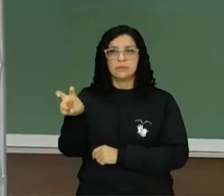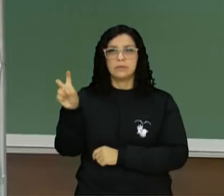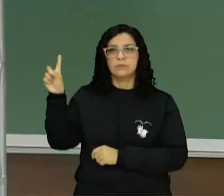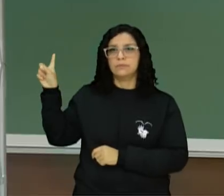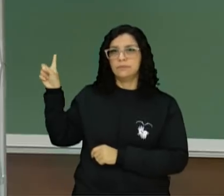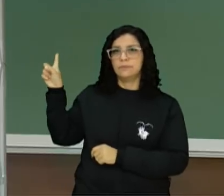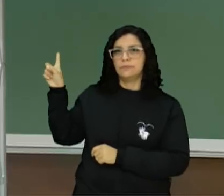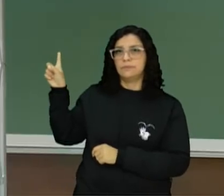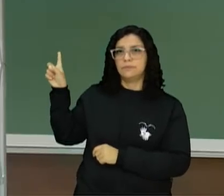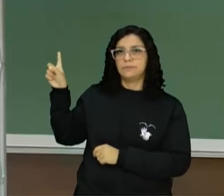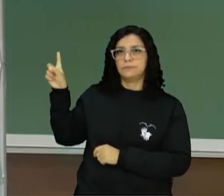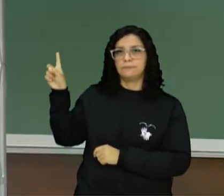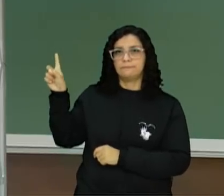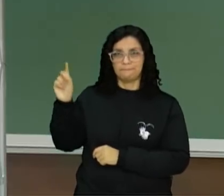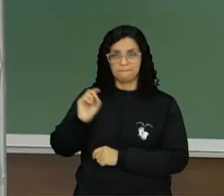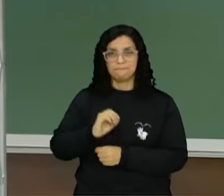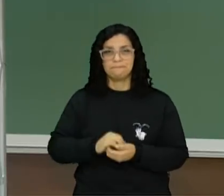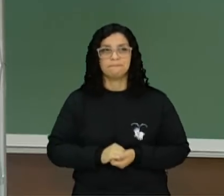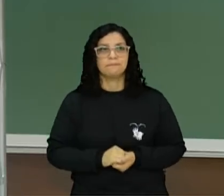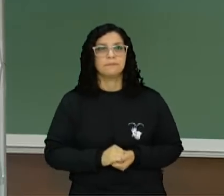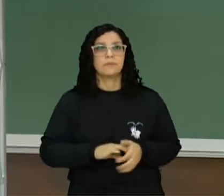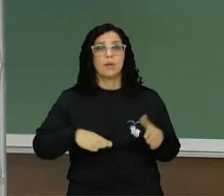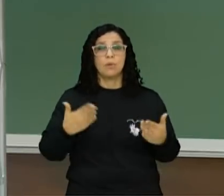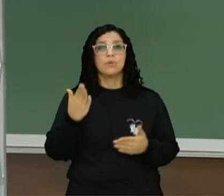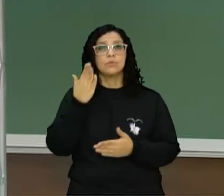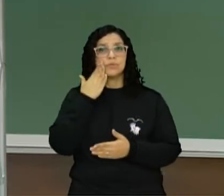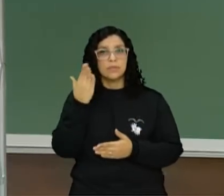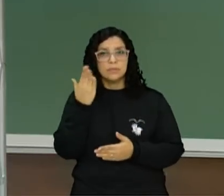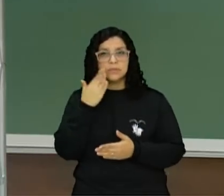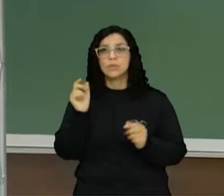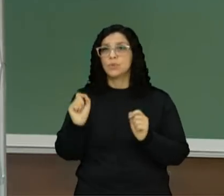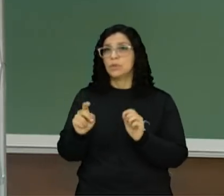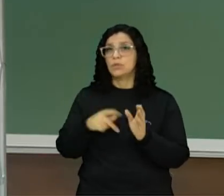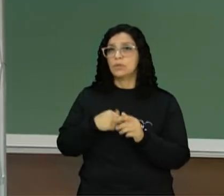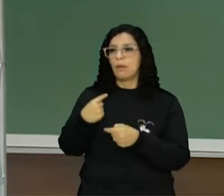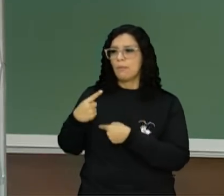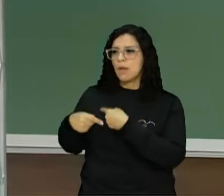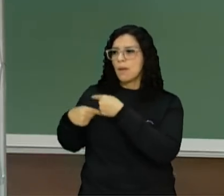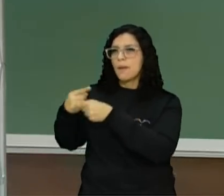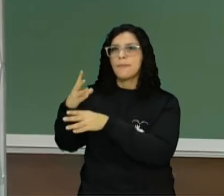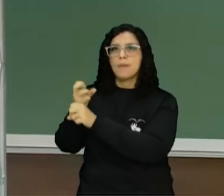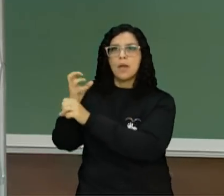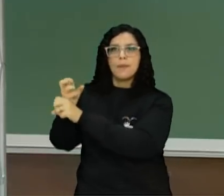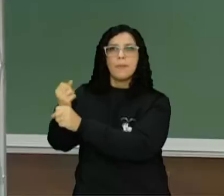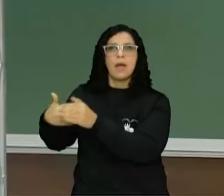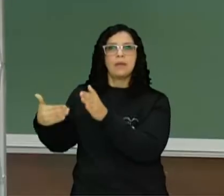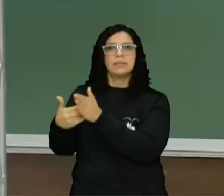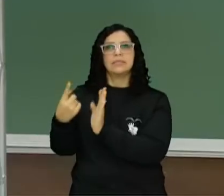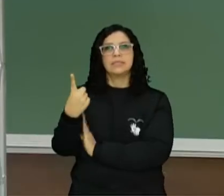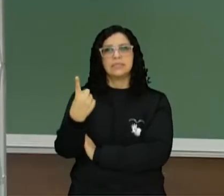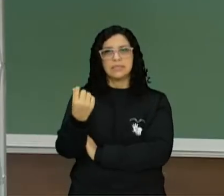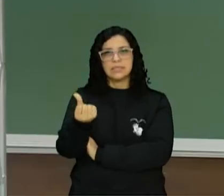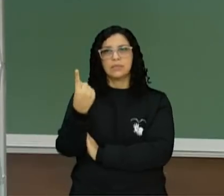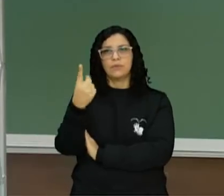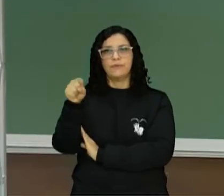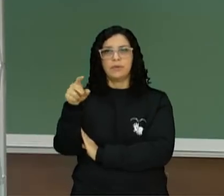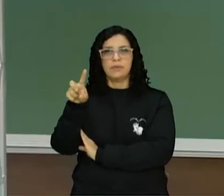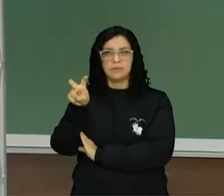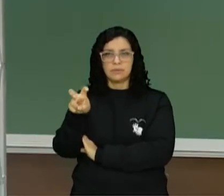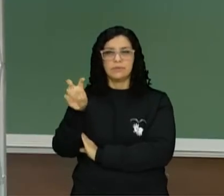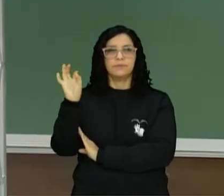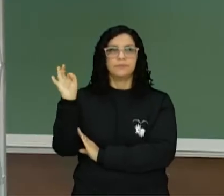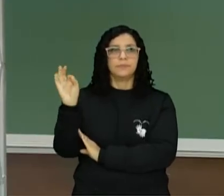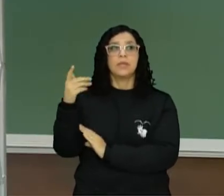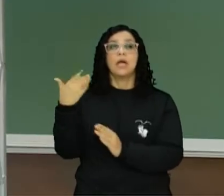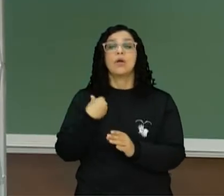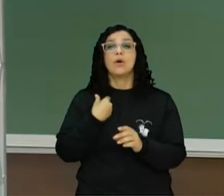ser 61,5 toneladas. Então, se eu fosse desenvolvendo até chegar lá, também daria 61,5.